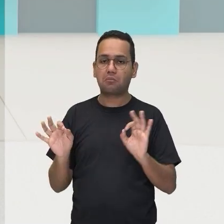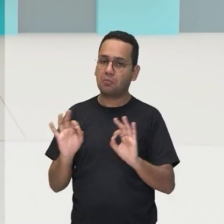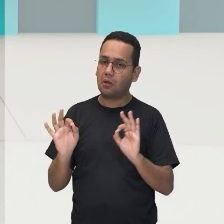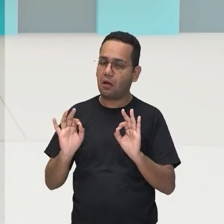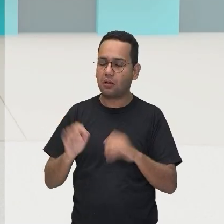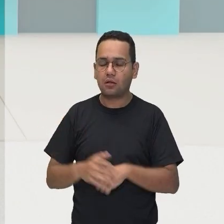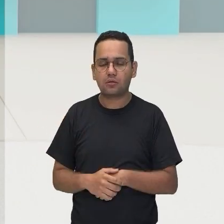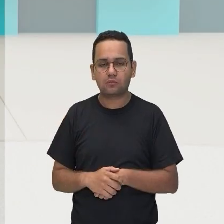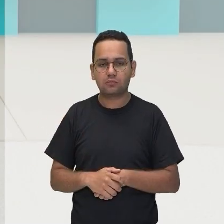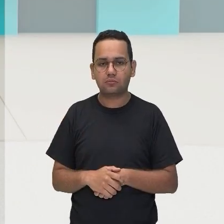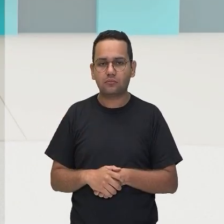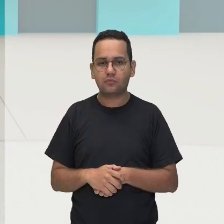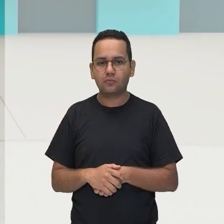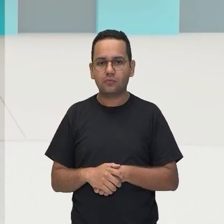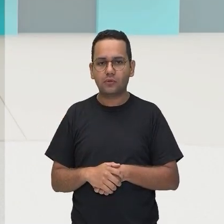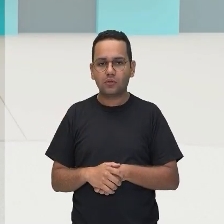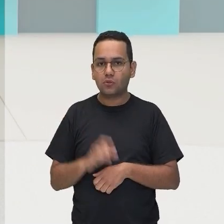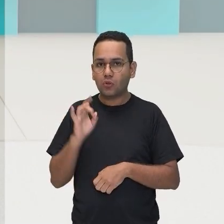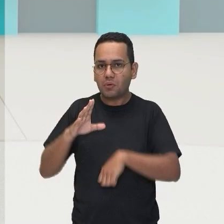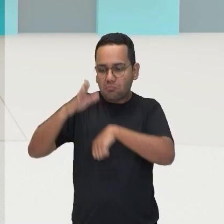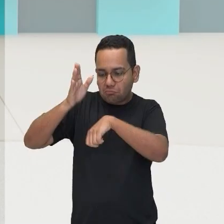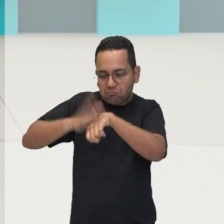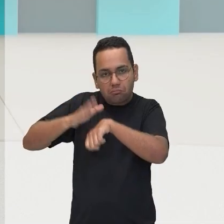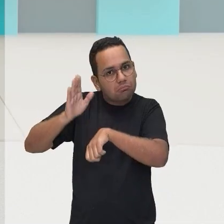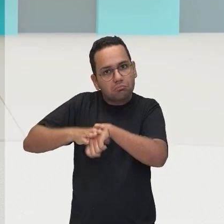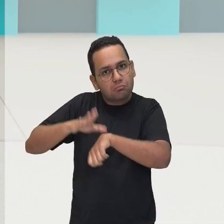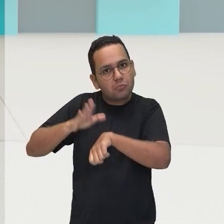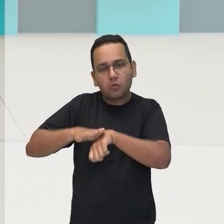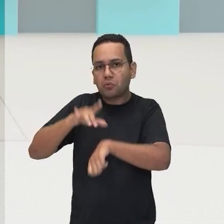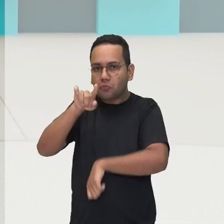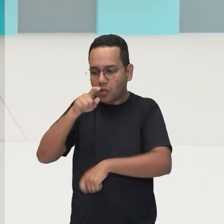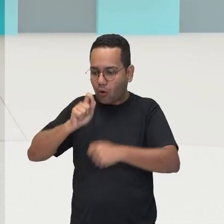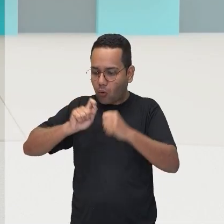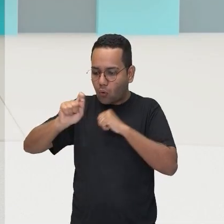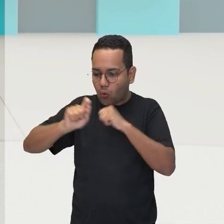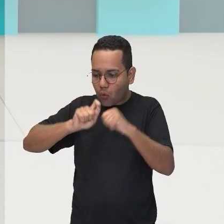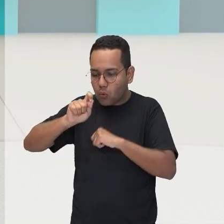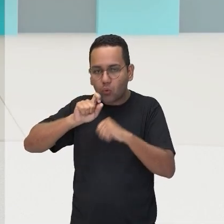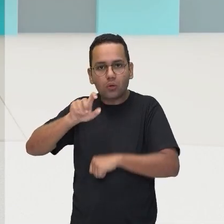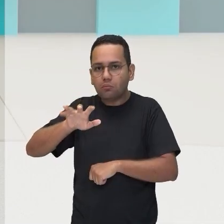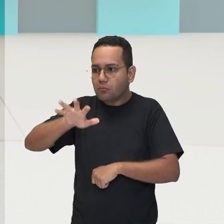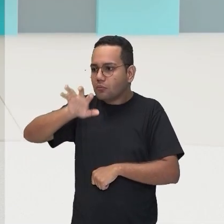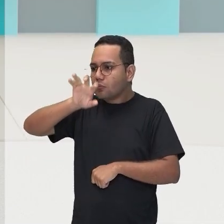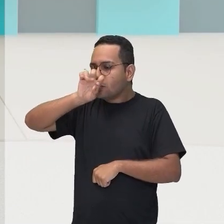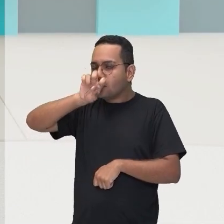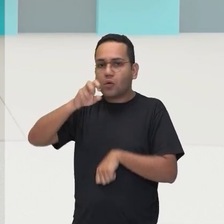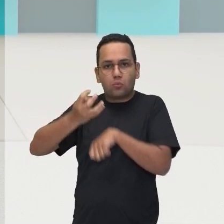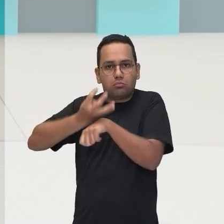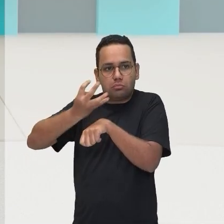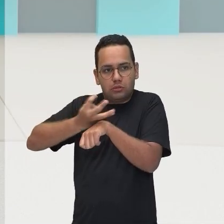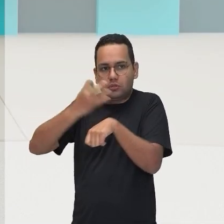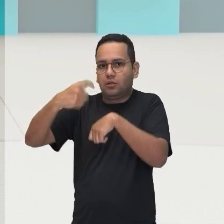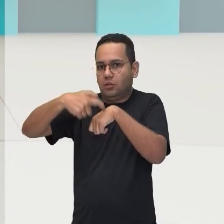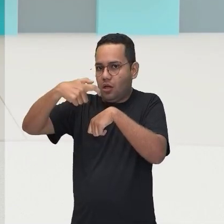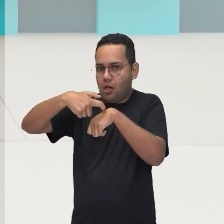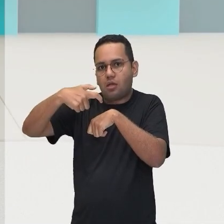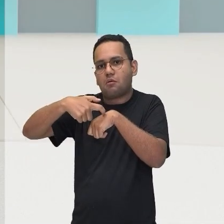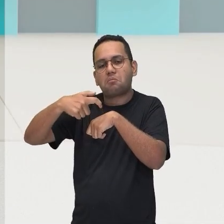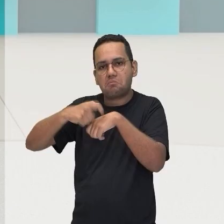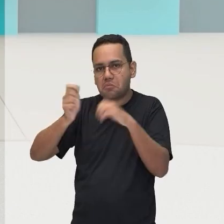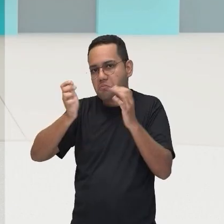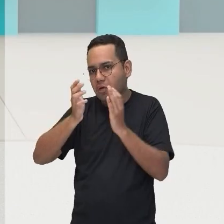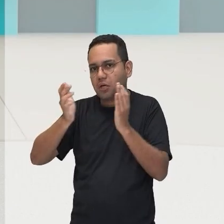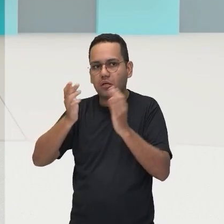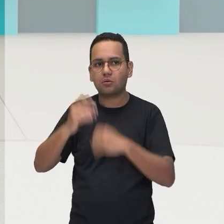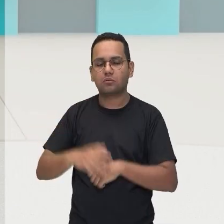implemento, é somente a sua capacidade de aguentar, né, a respiração ali debaixo